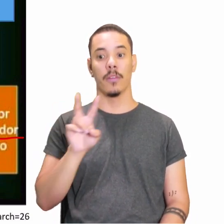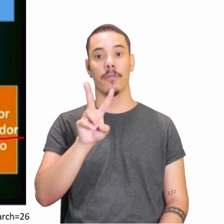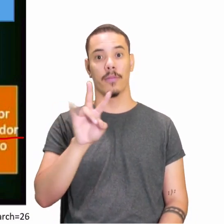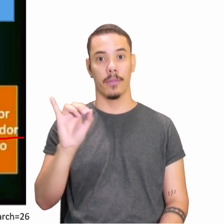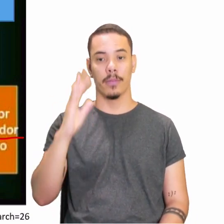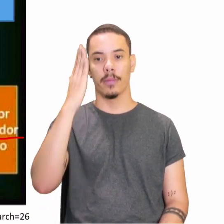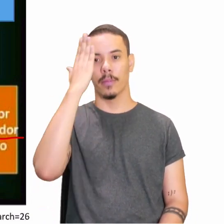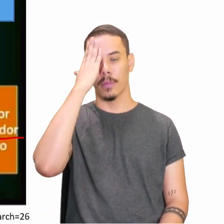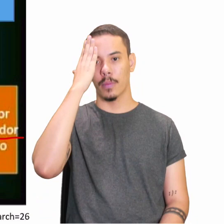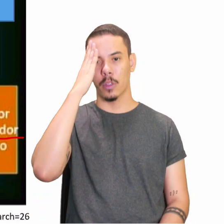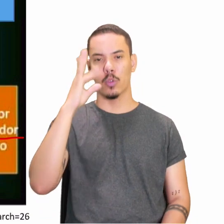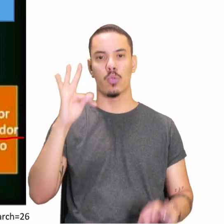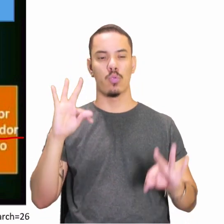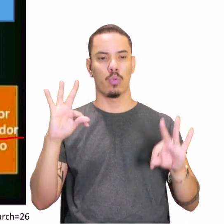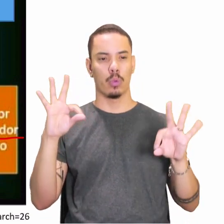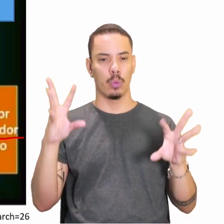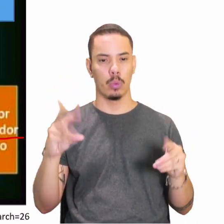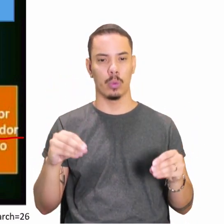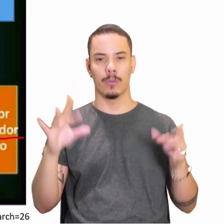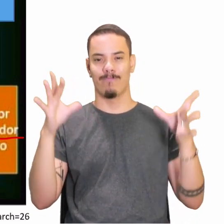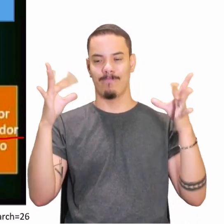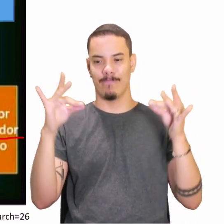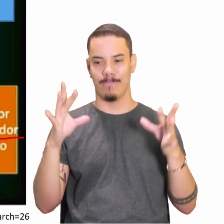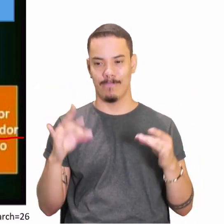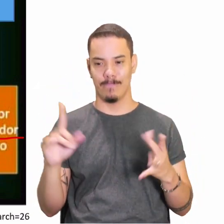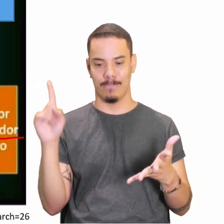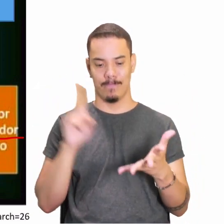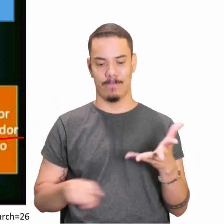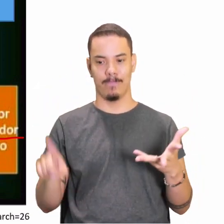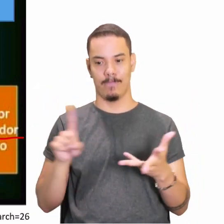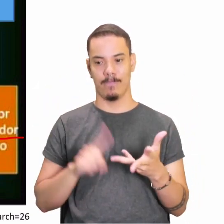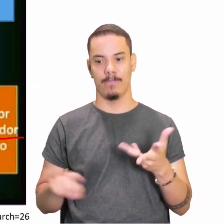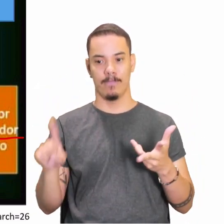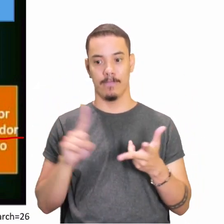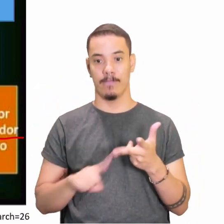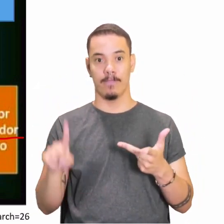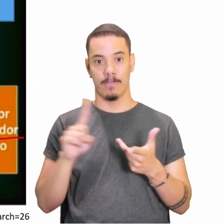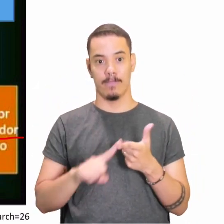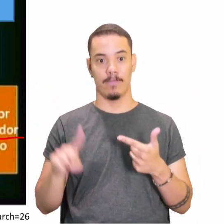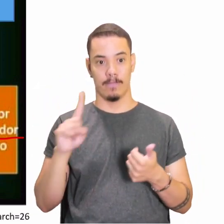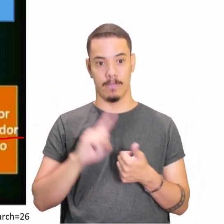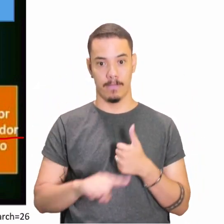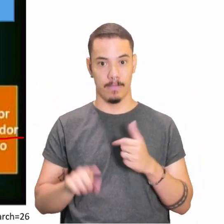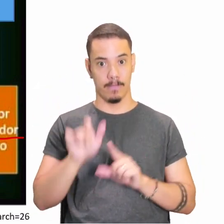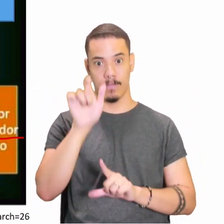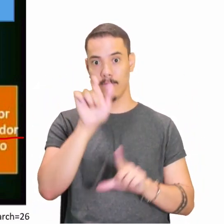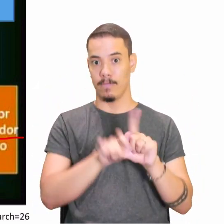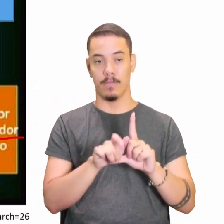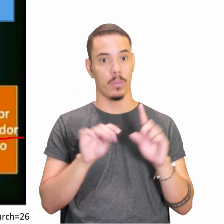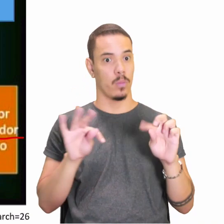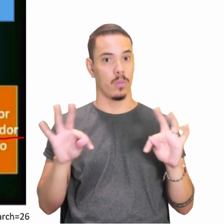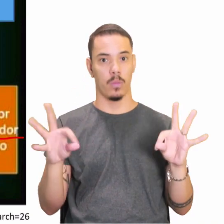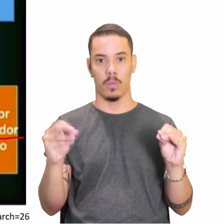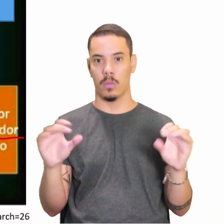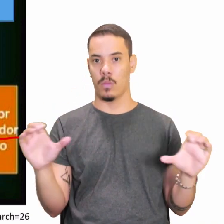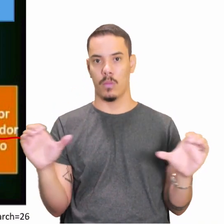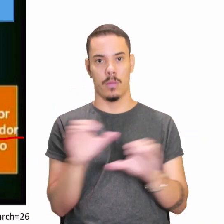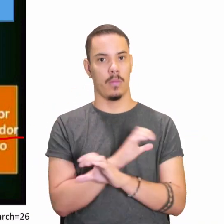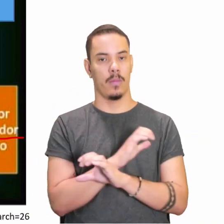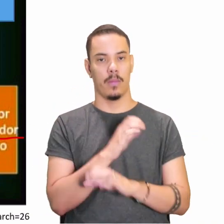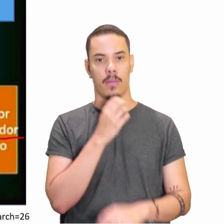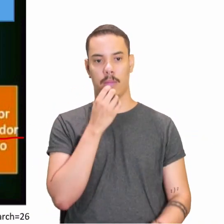de todos os detalhes do personagem protagonista, do antagonista, de